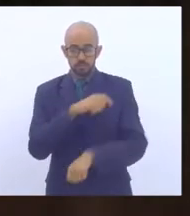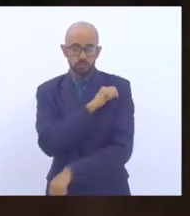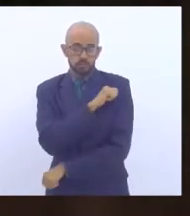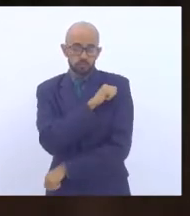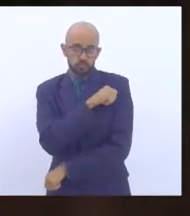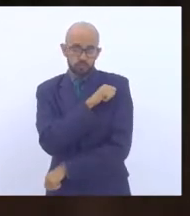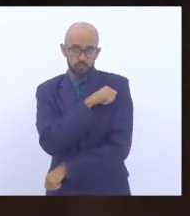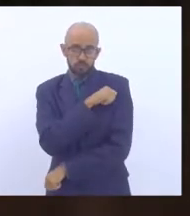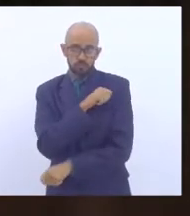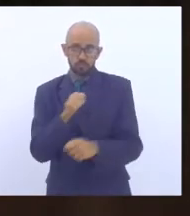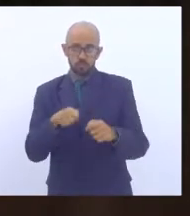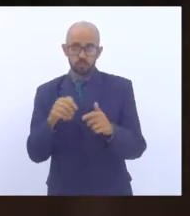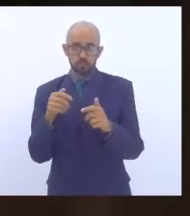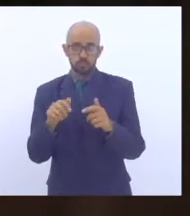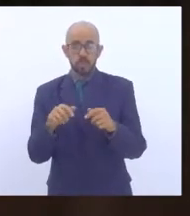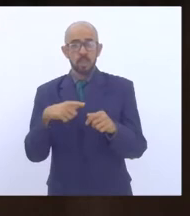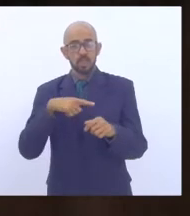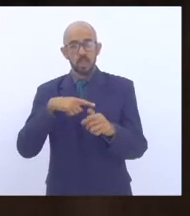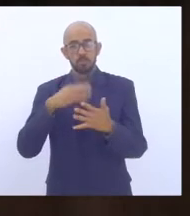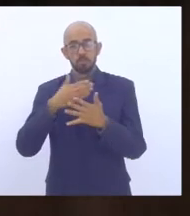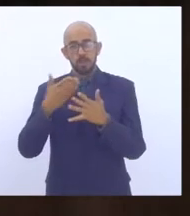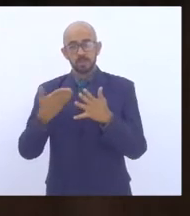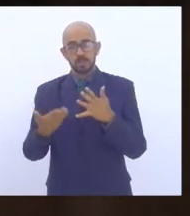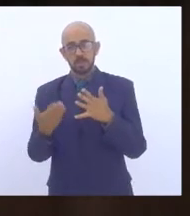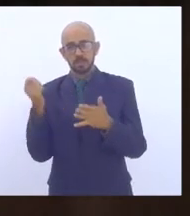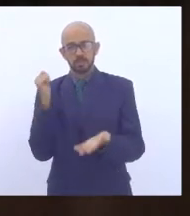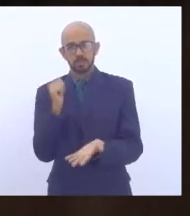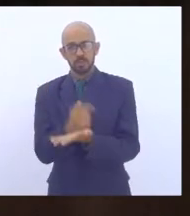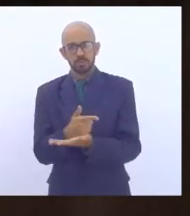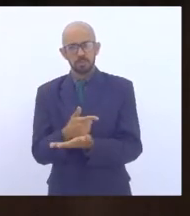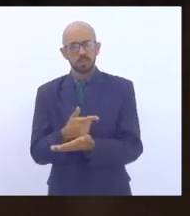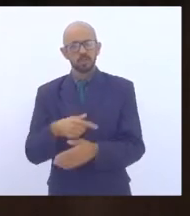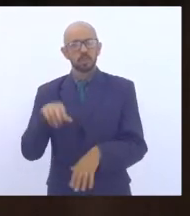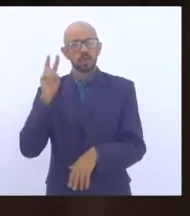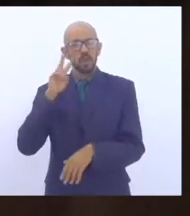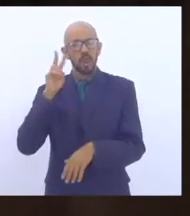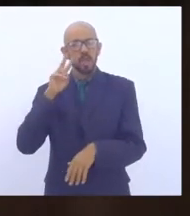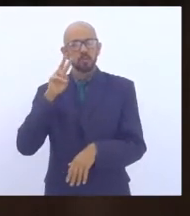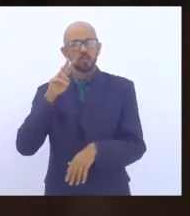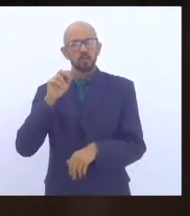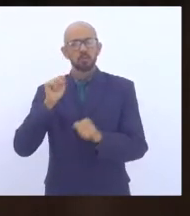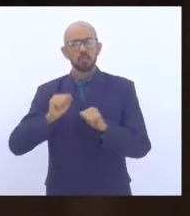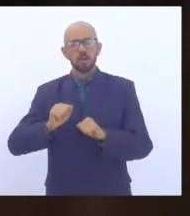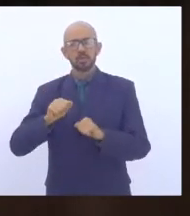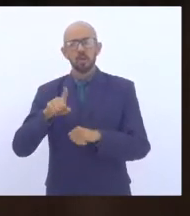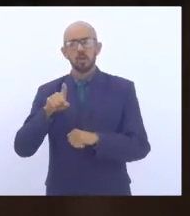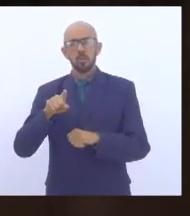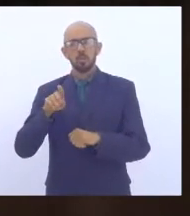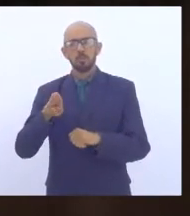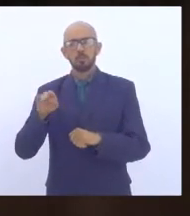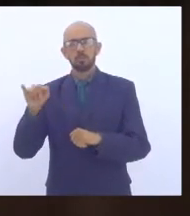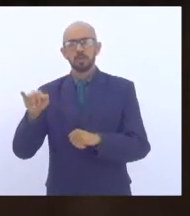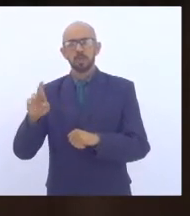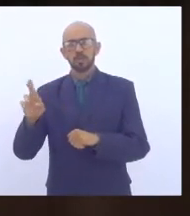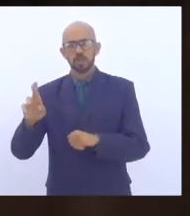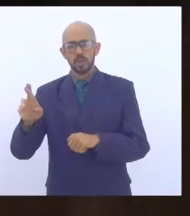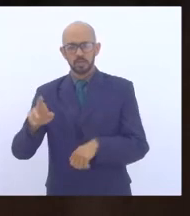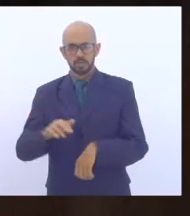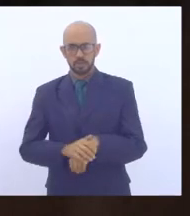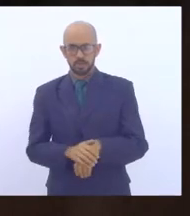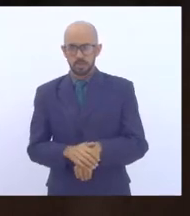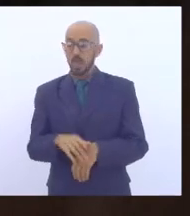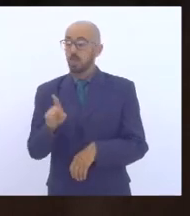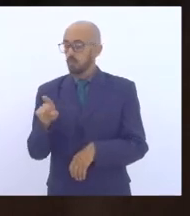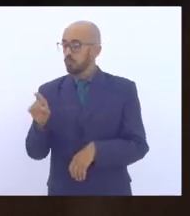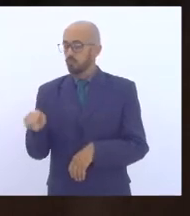a parcelas de pagamento sal Verde memória esse ano pode atingir um bilhão 1.4 Bia